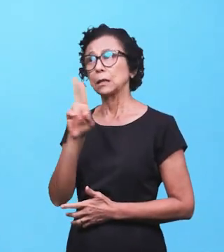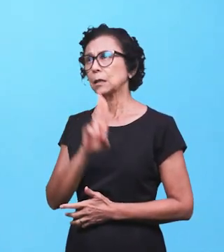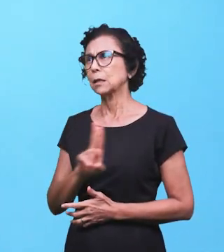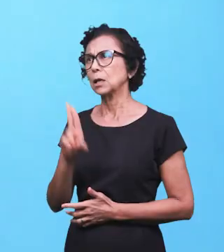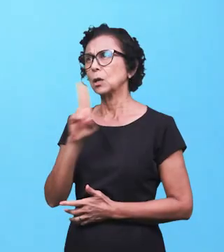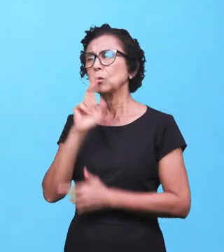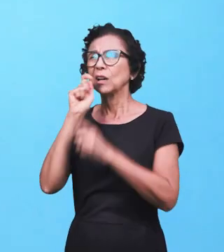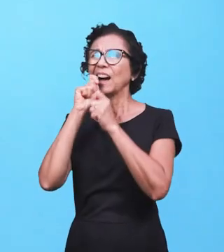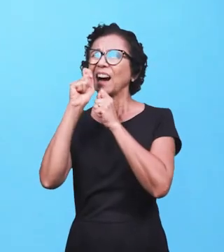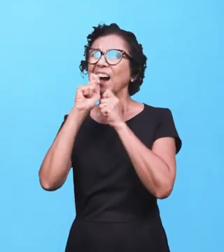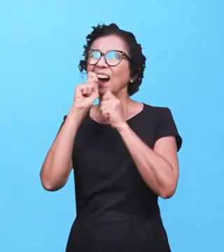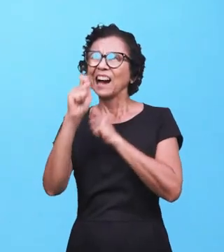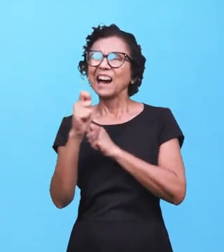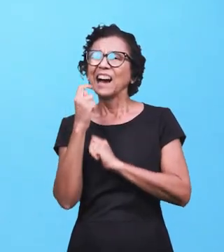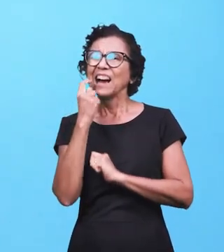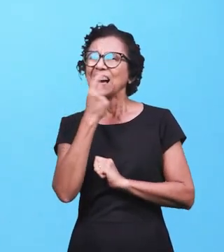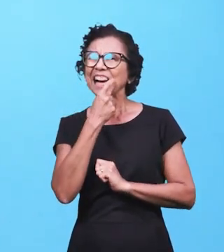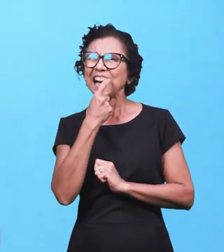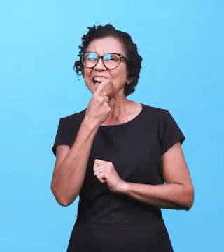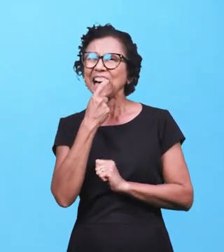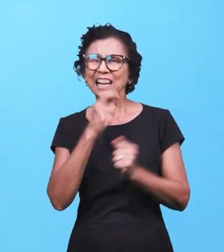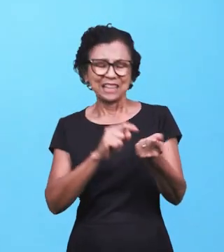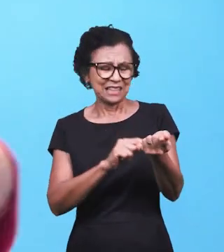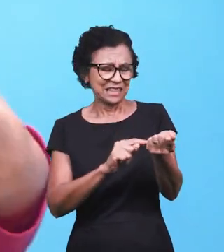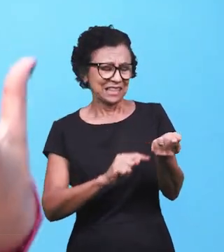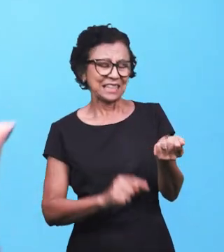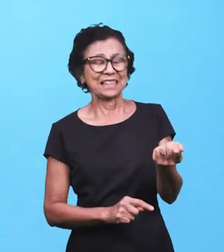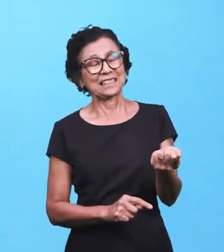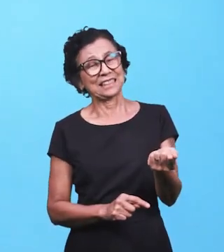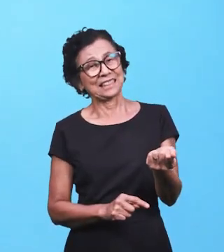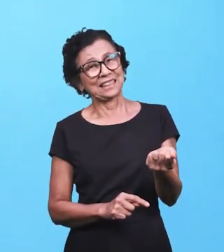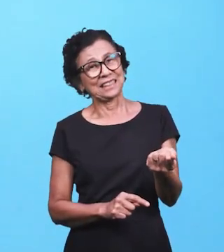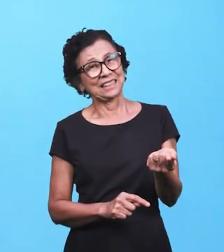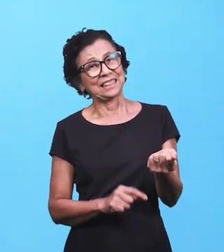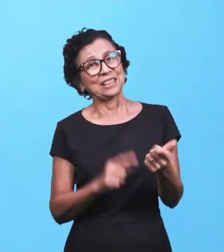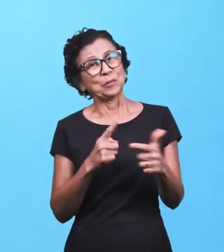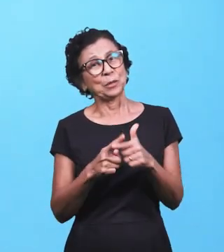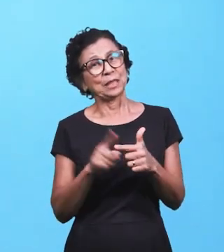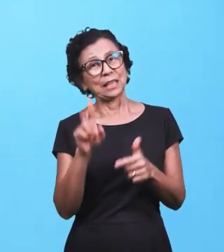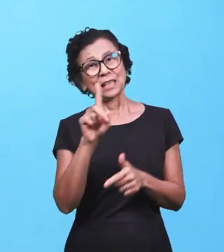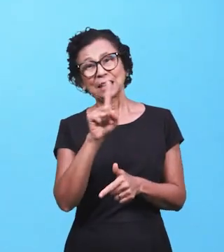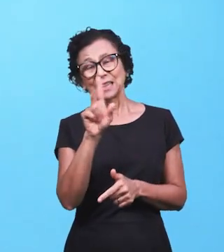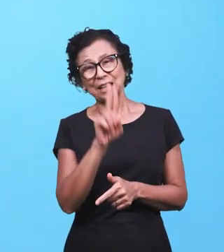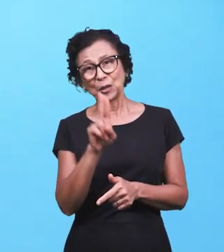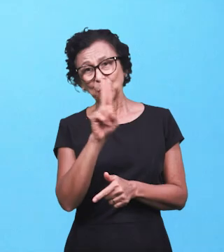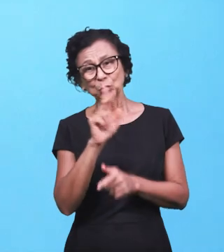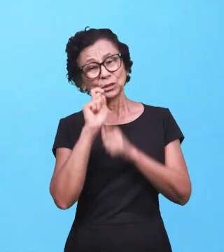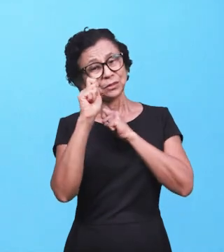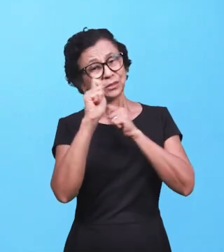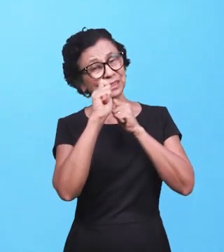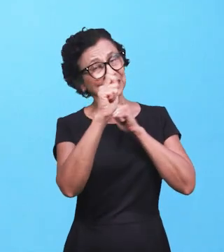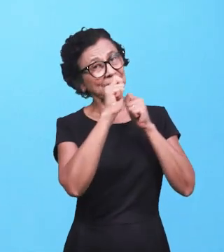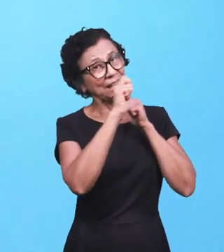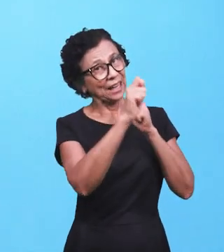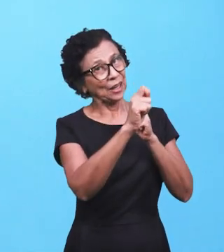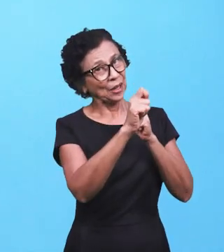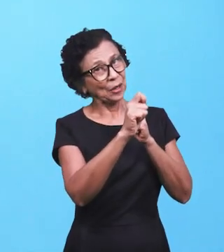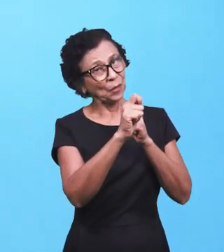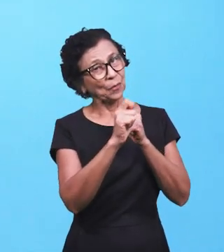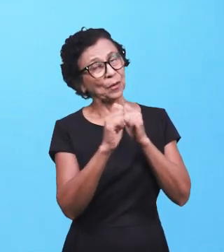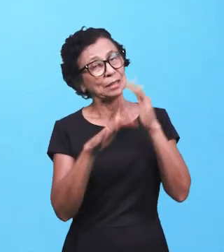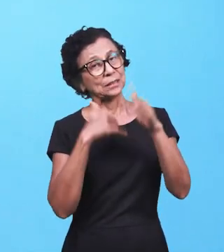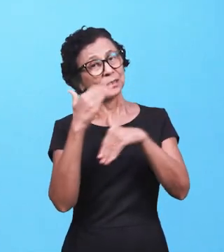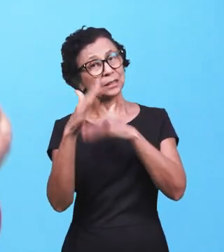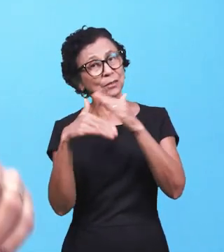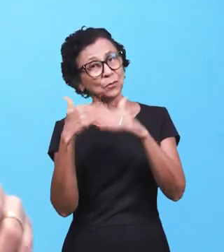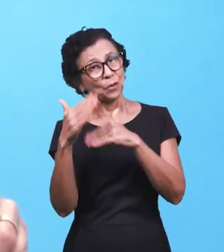gengiva sangra. Mas se está sangrando é porque não está usando e está desenvolvendo uma gengivite. Então tem que realmente usar o fio dental, porque ele desempenha um